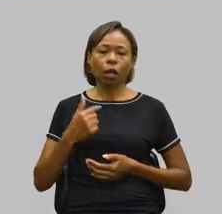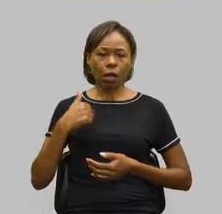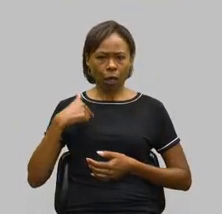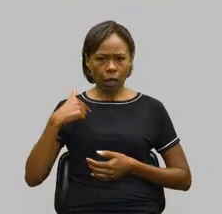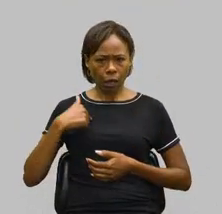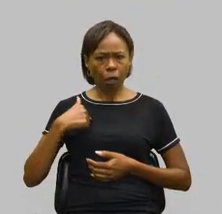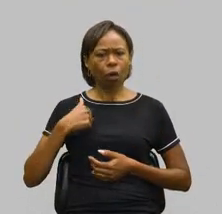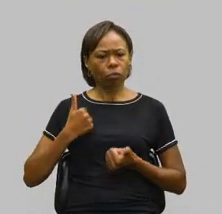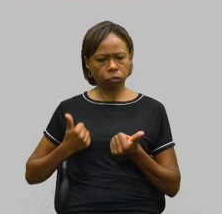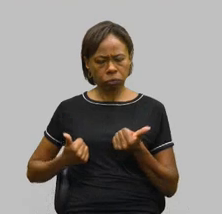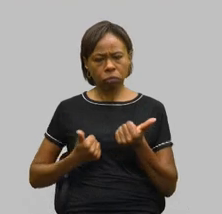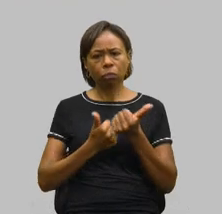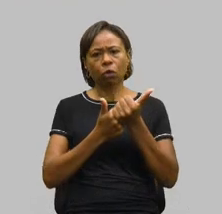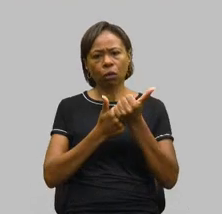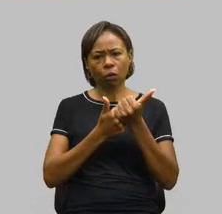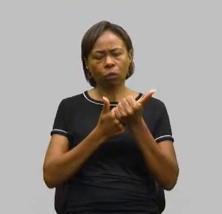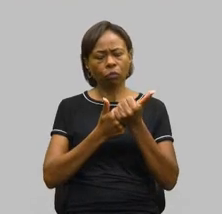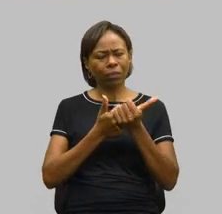apoio